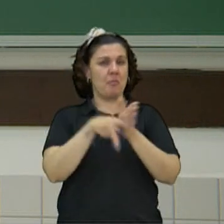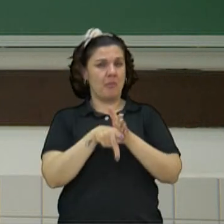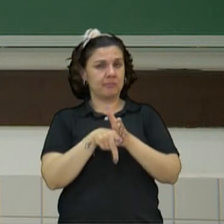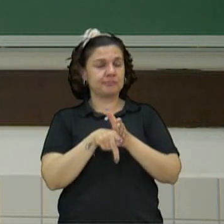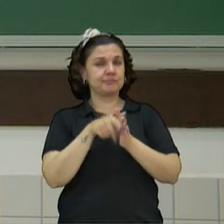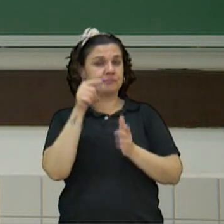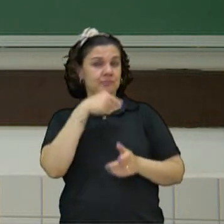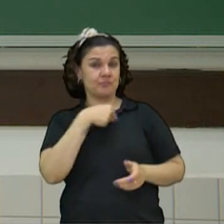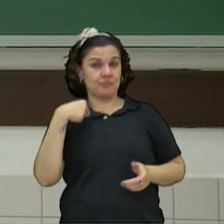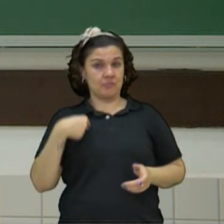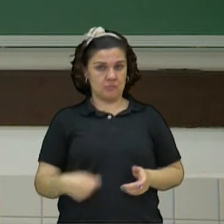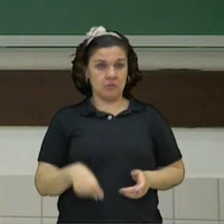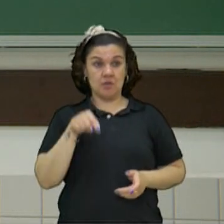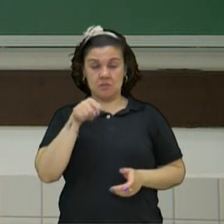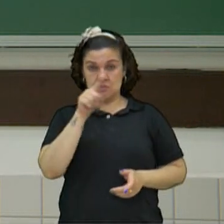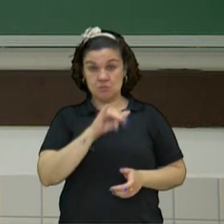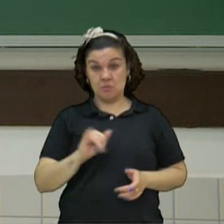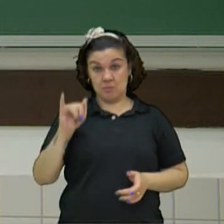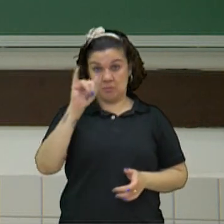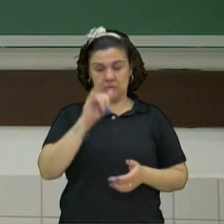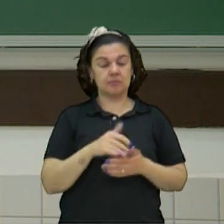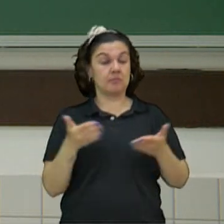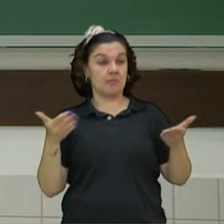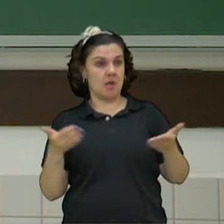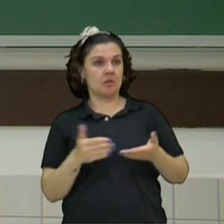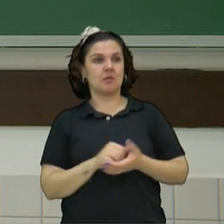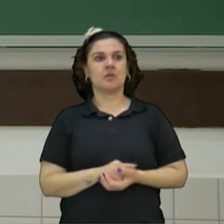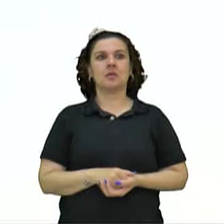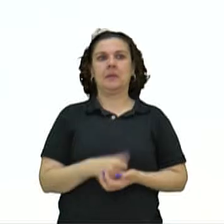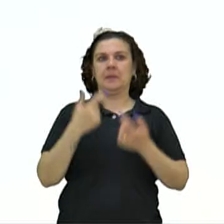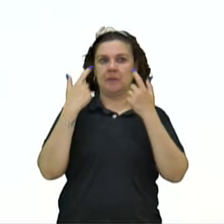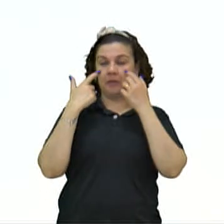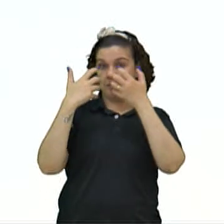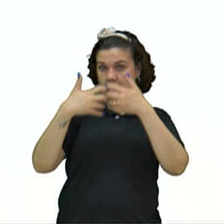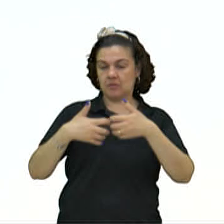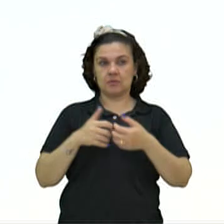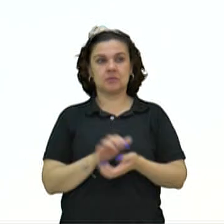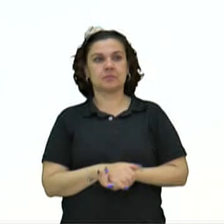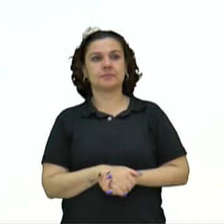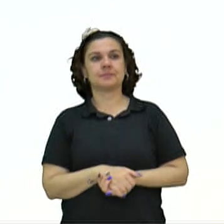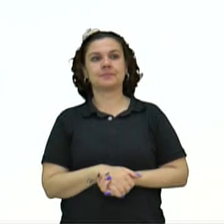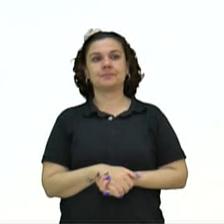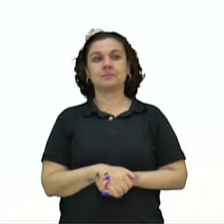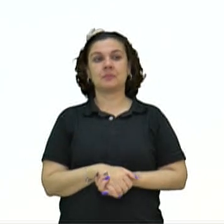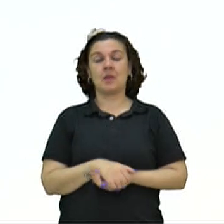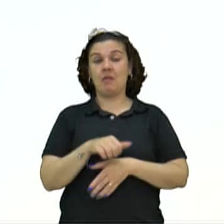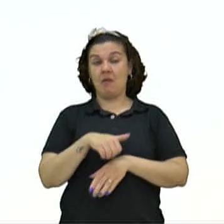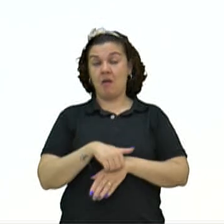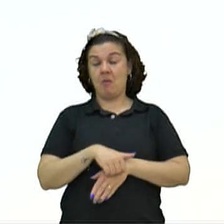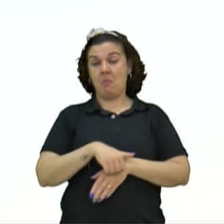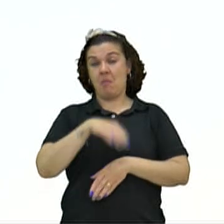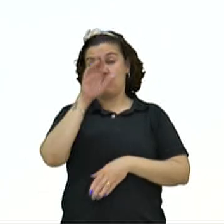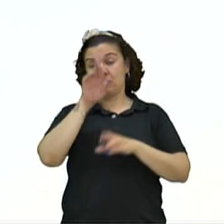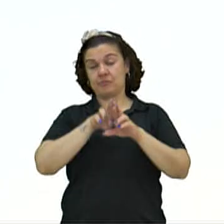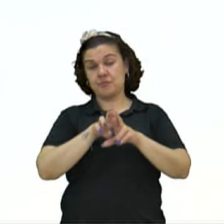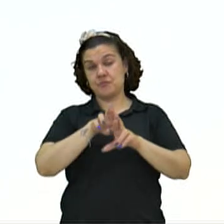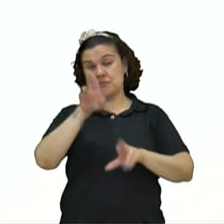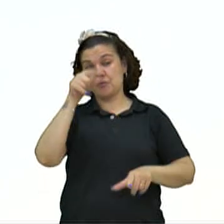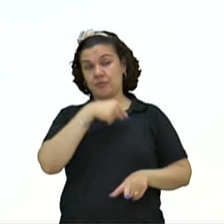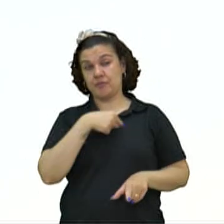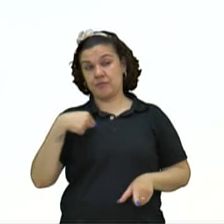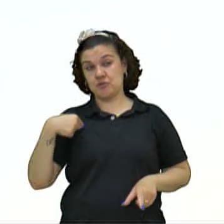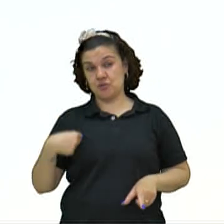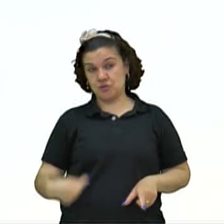muito importante. Vamos lá, para pensarmos. Há grandes diferenças